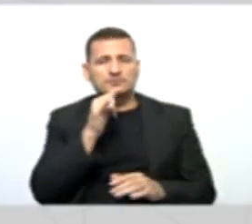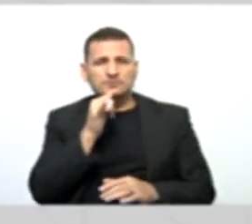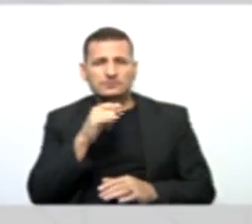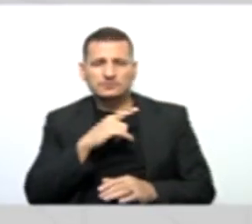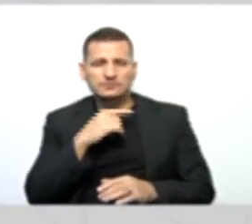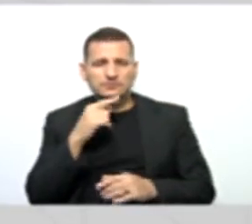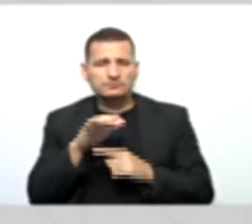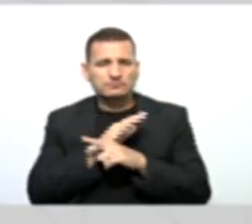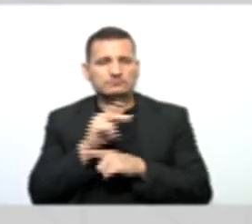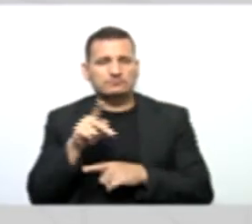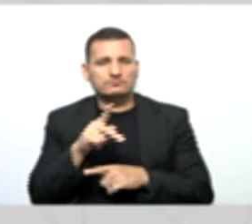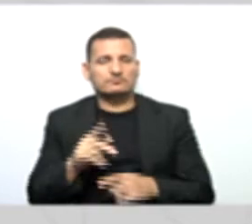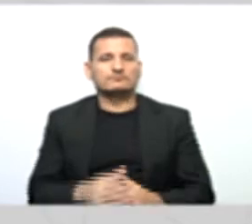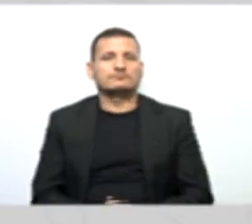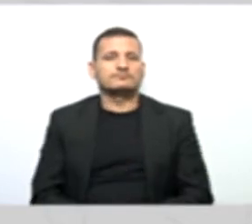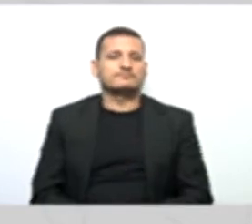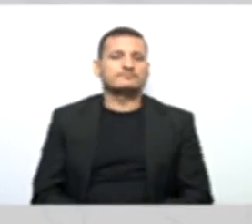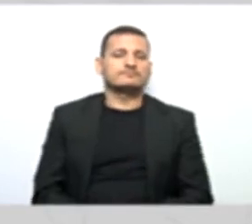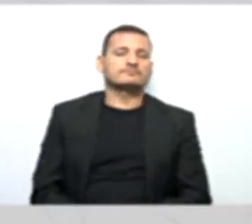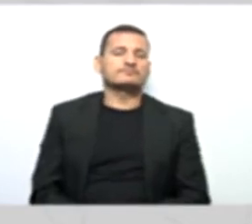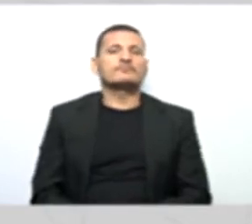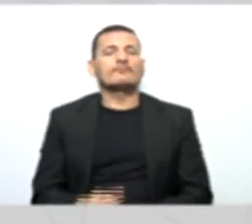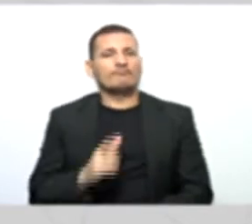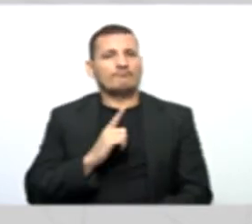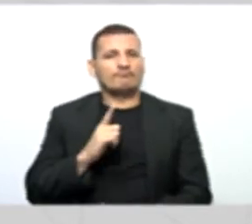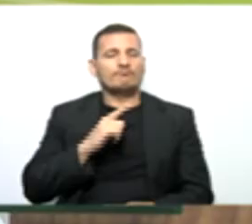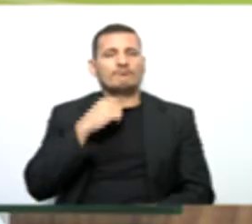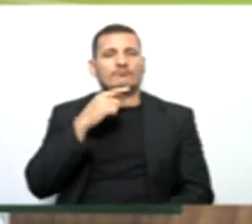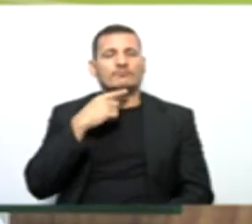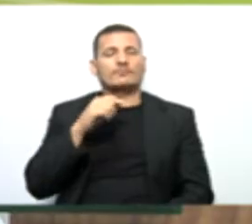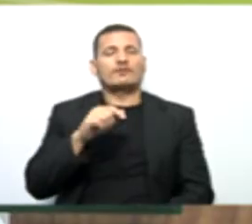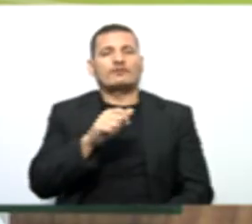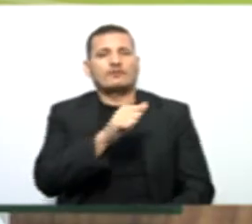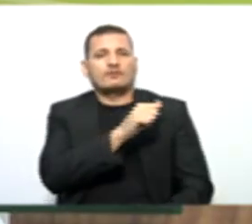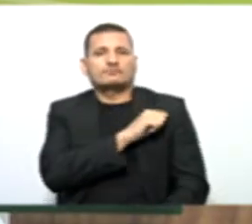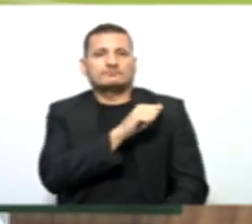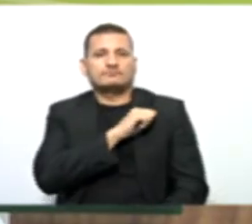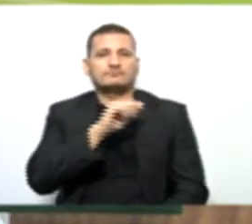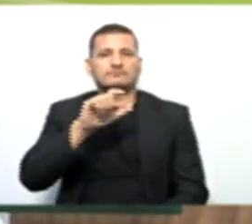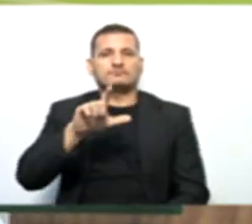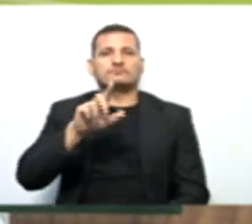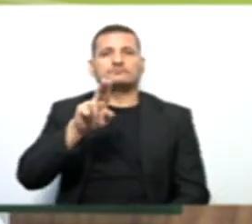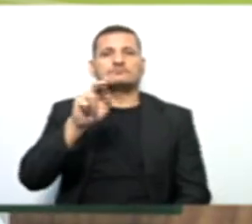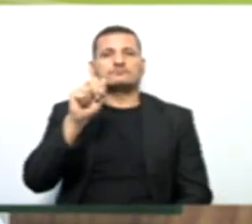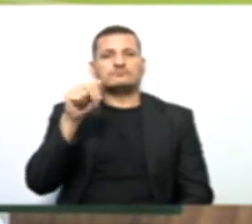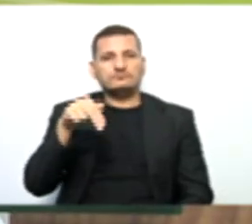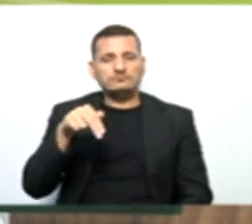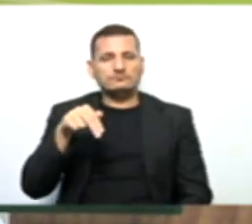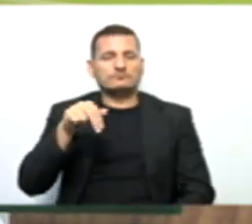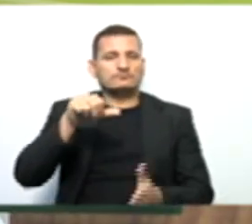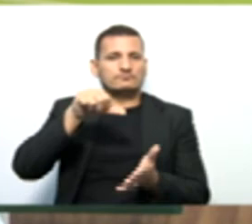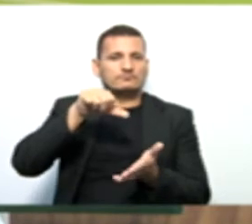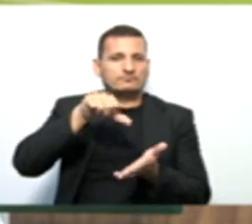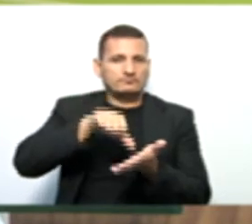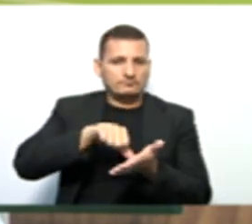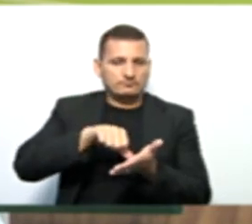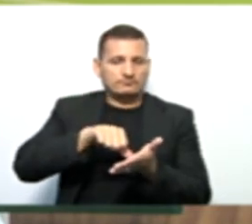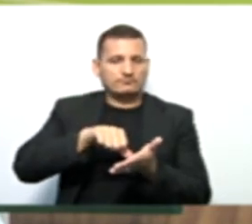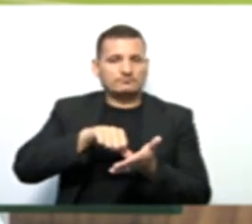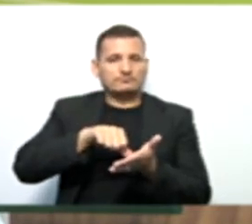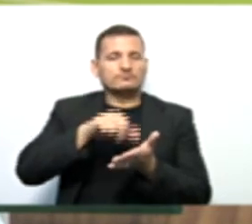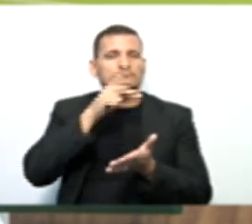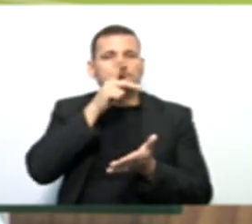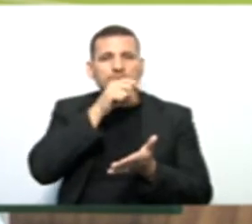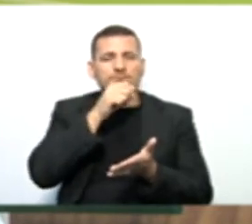aí? Sim, apareceu uma dúvida, o aluno Luan, do Polo Zona Norte, quer saber por que